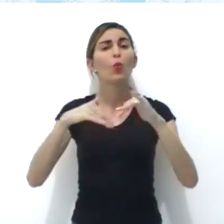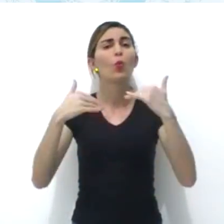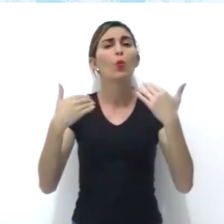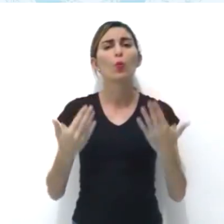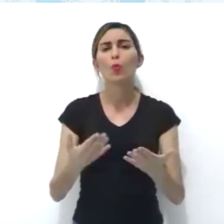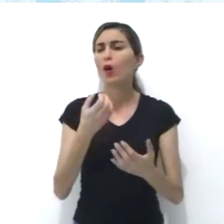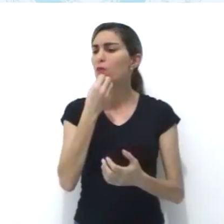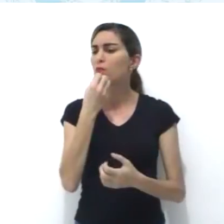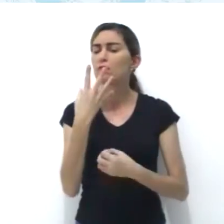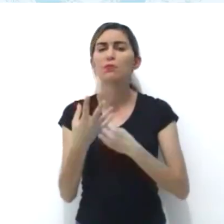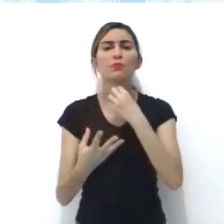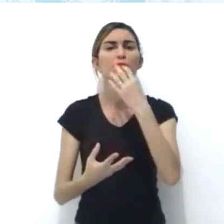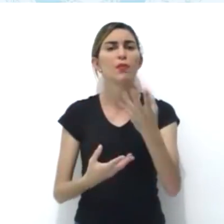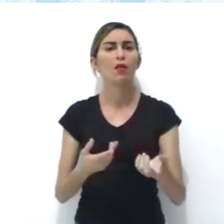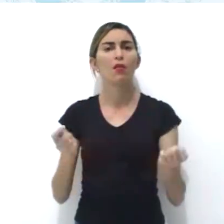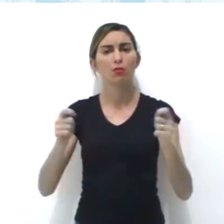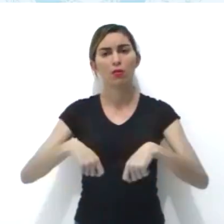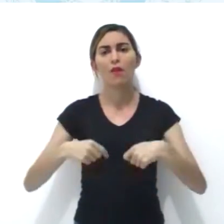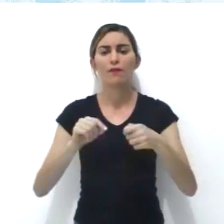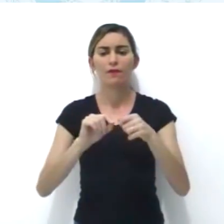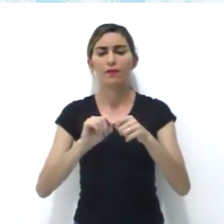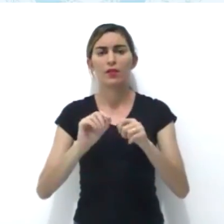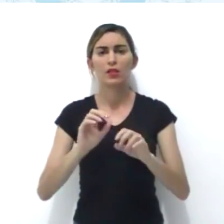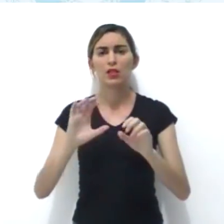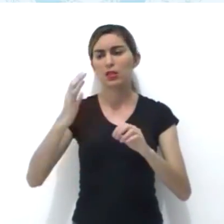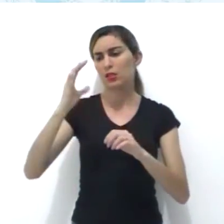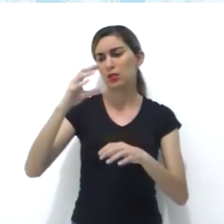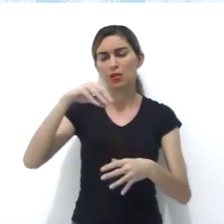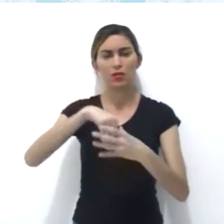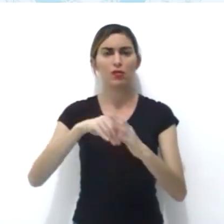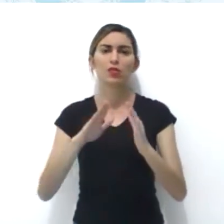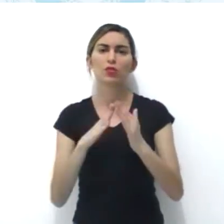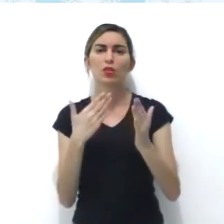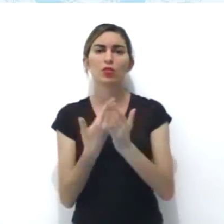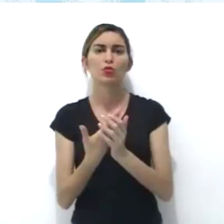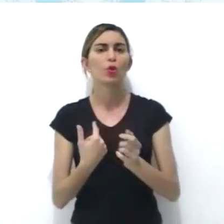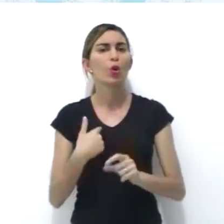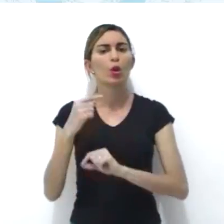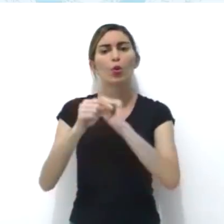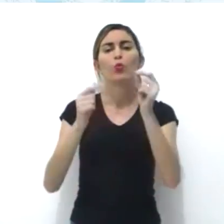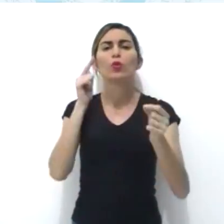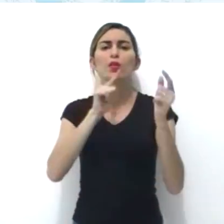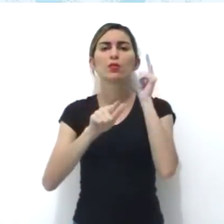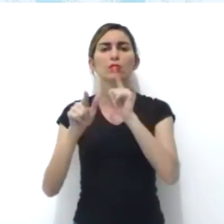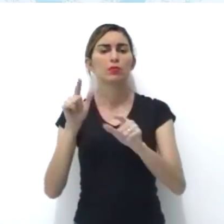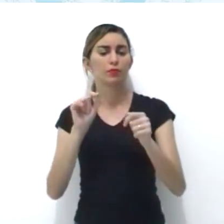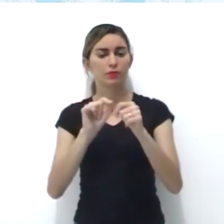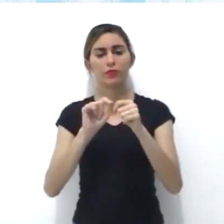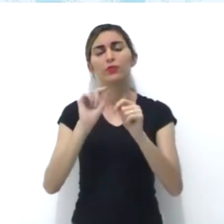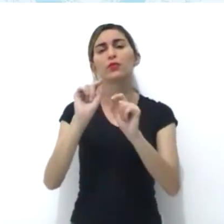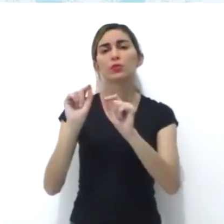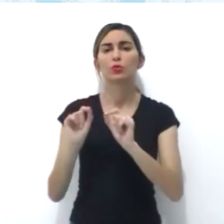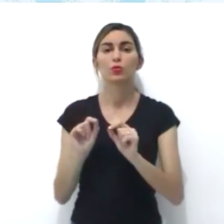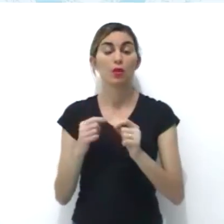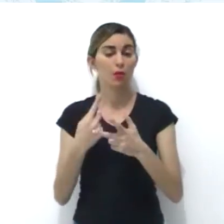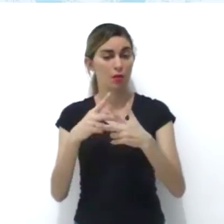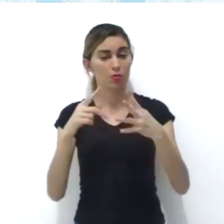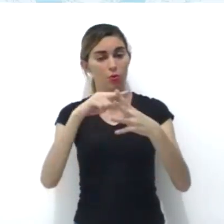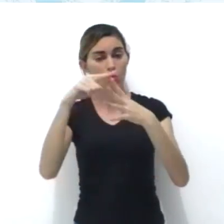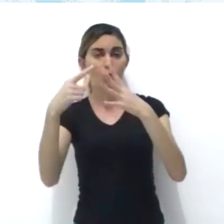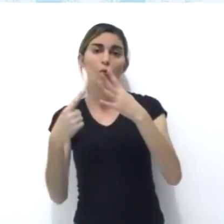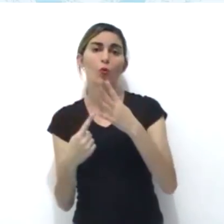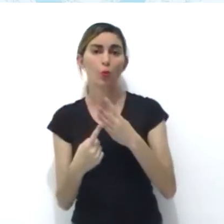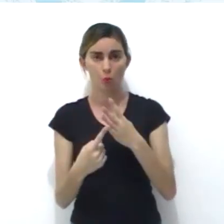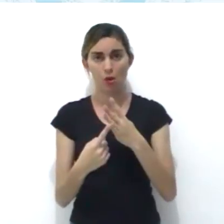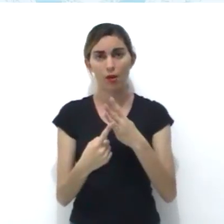E quais seriam os benefícios que eu tenho a fazer ciência na escola? É aquela coisa, né? O que é que eu vou ganhar fazendo isso? Então,